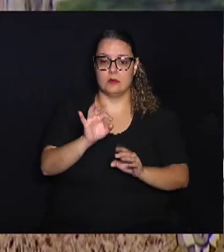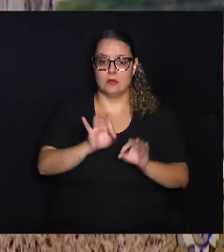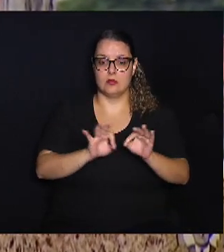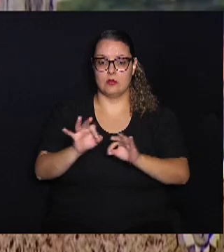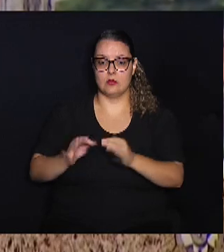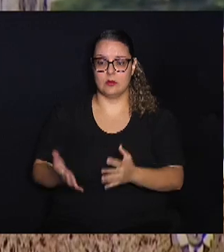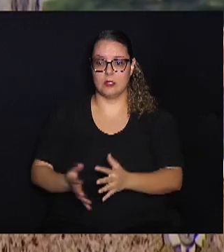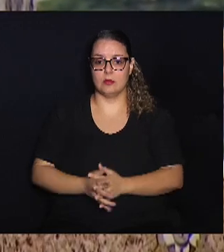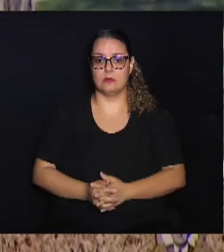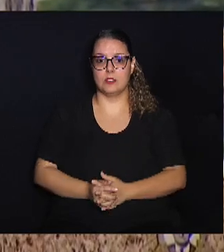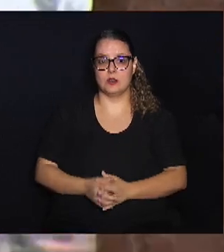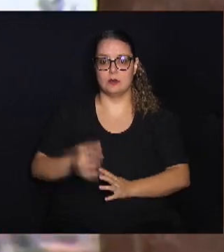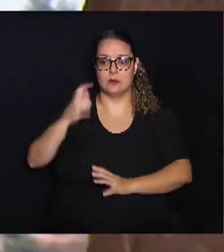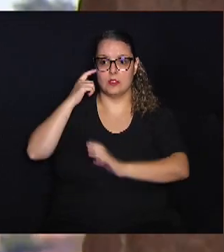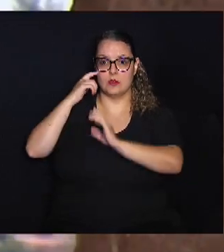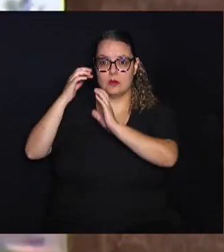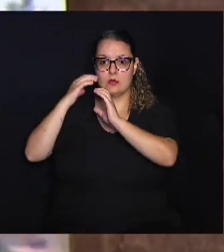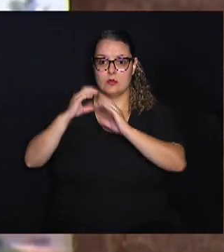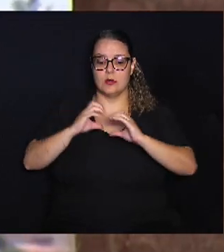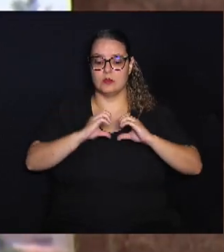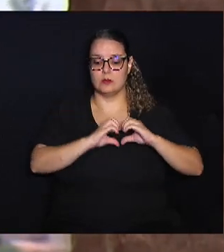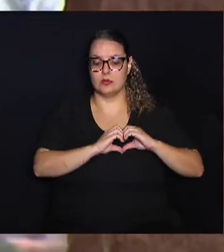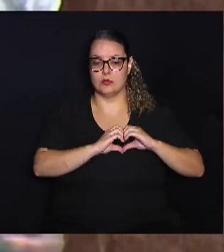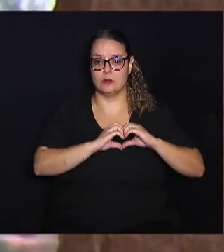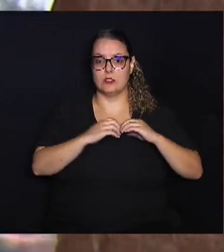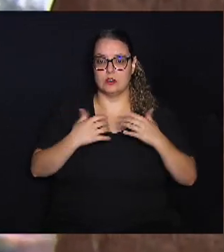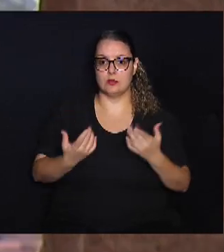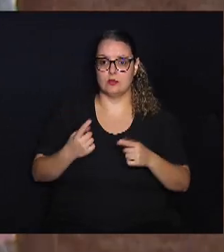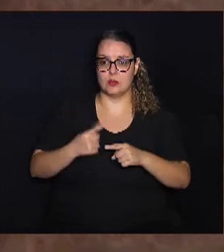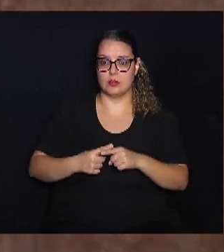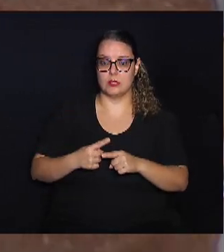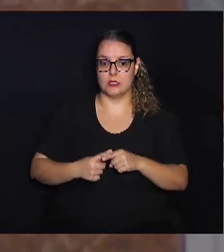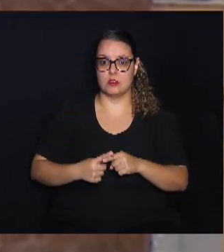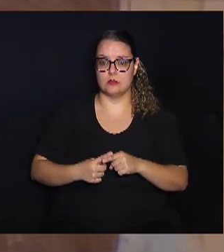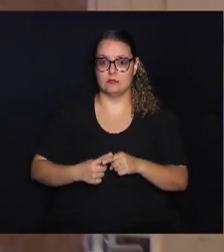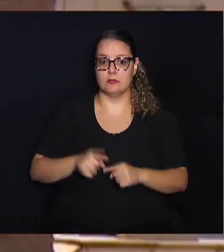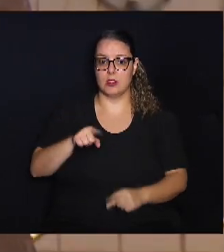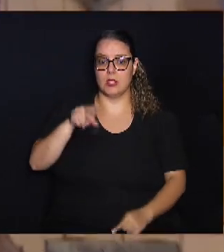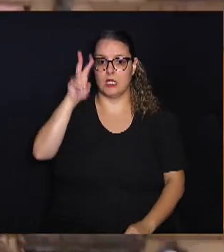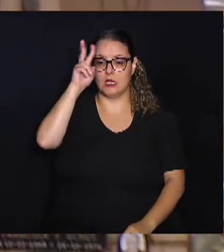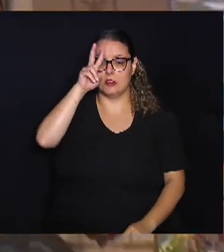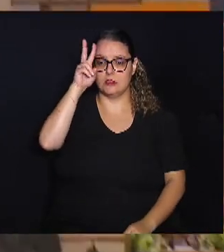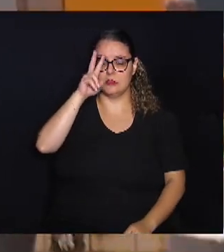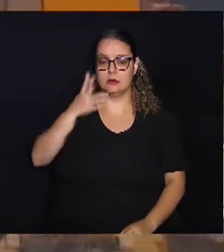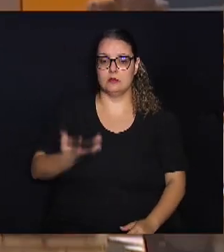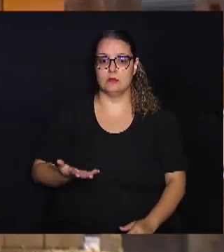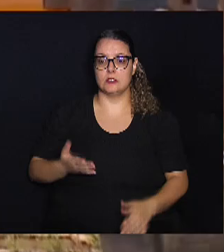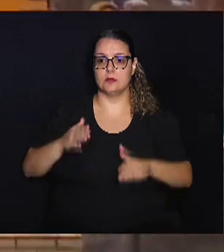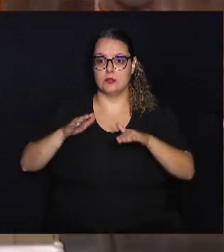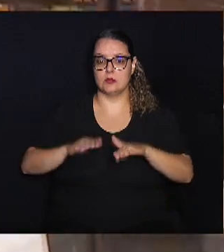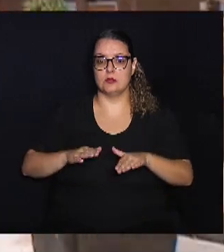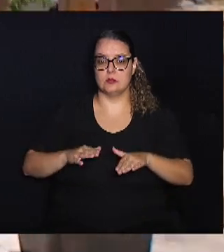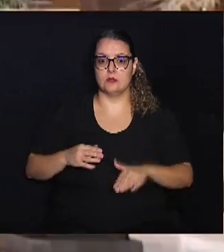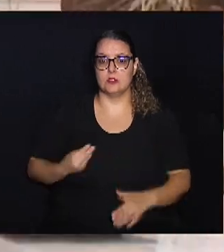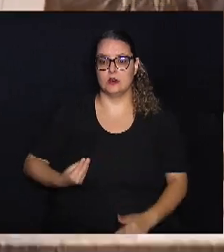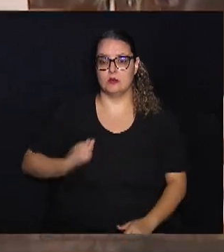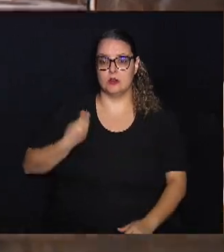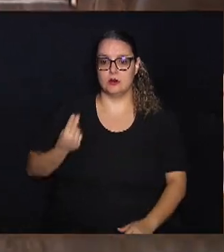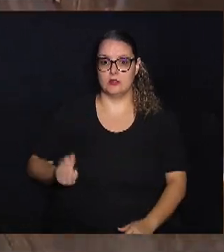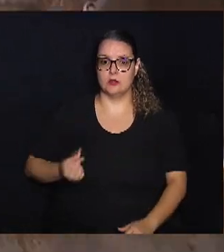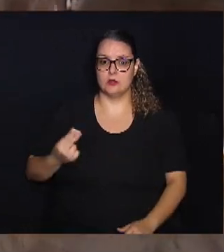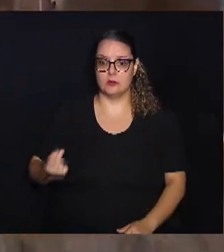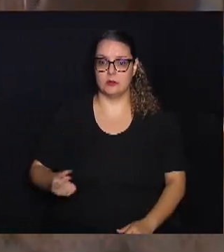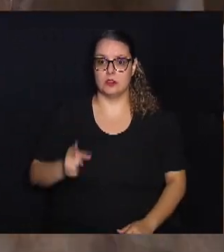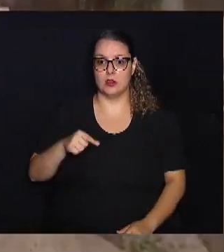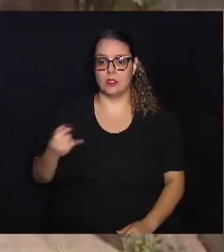seu pensamento, o seu coração, porque são lembranças, né, que ficam aí para toda a vida. É importante